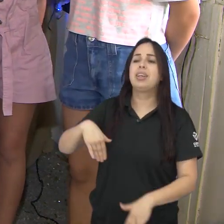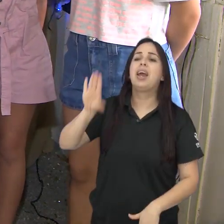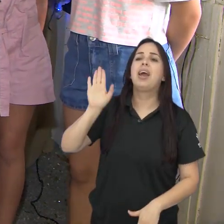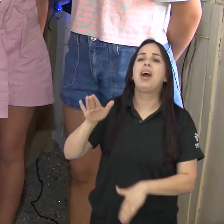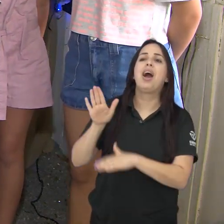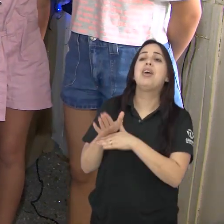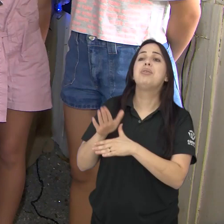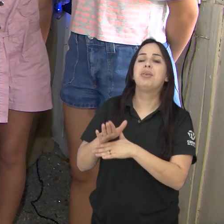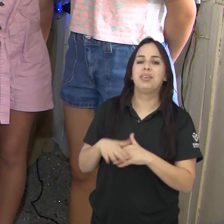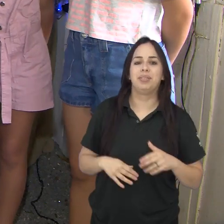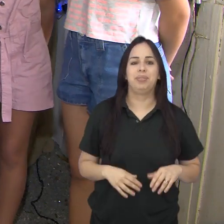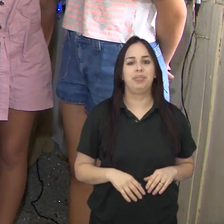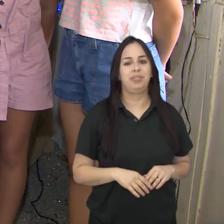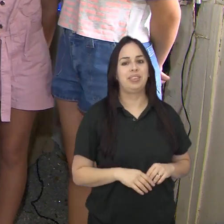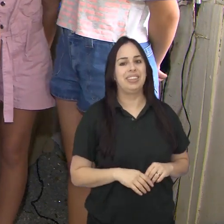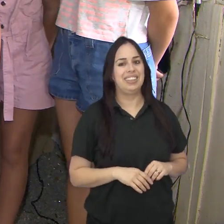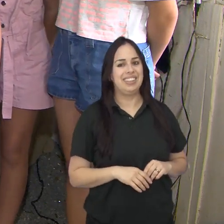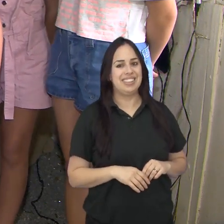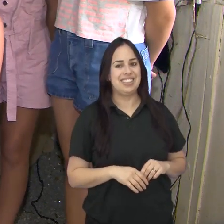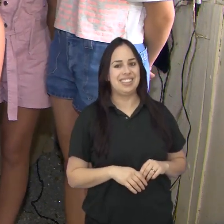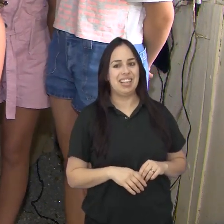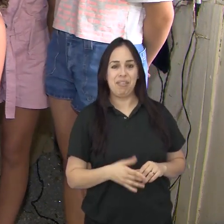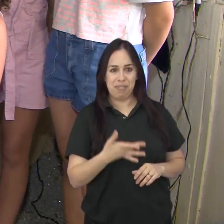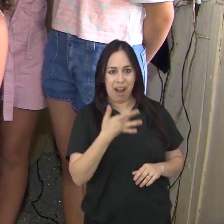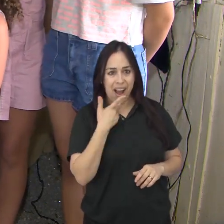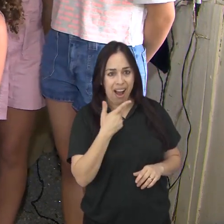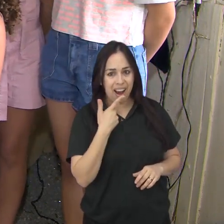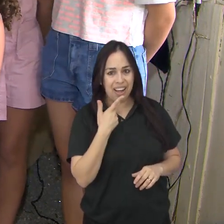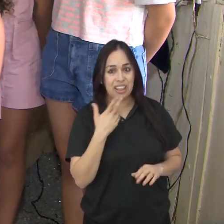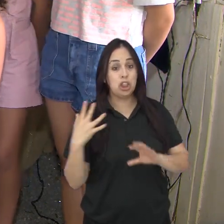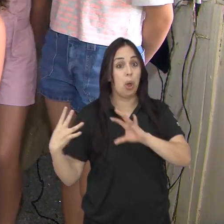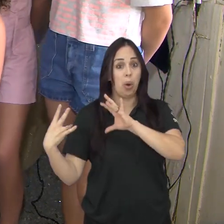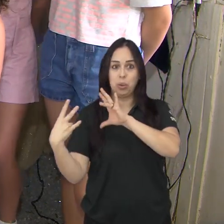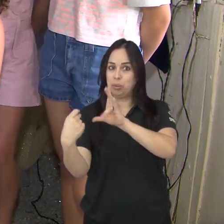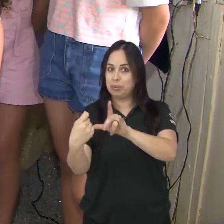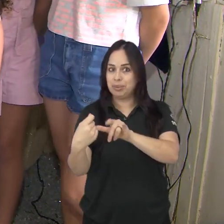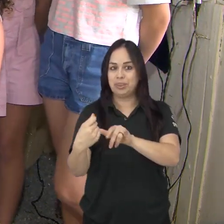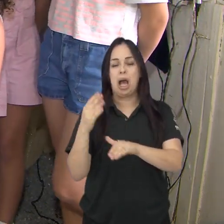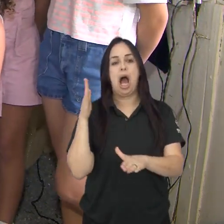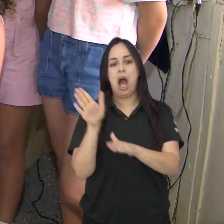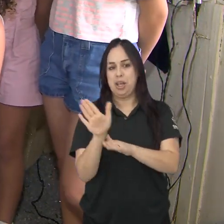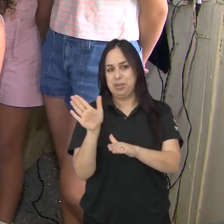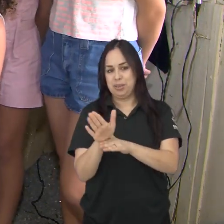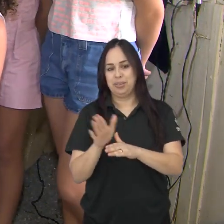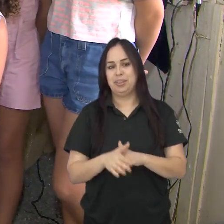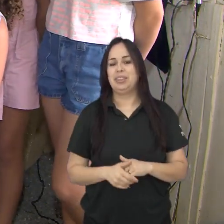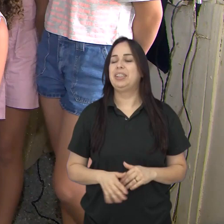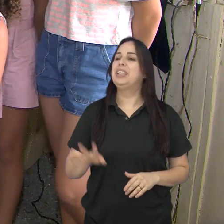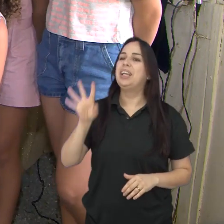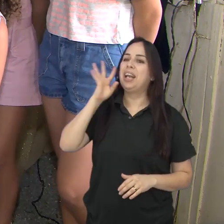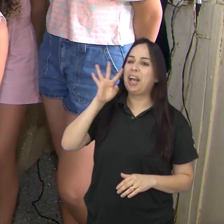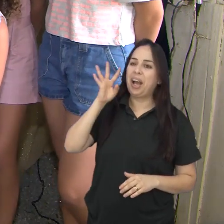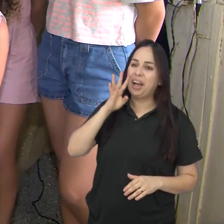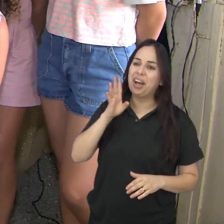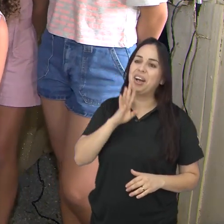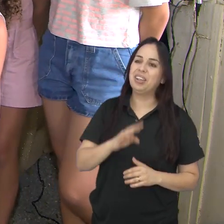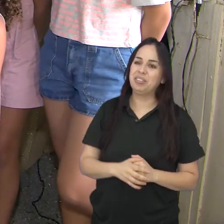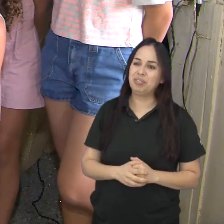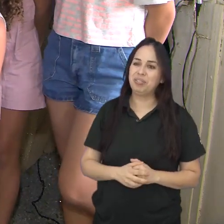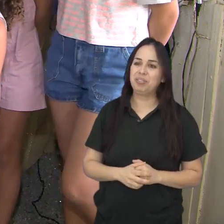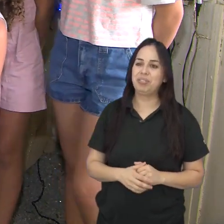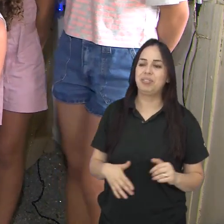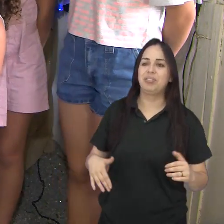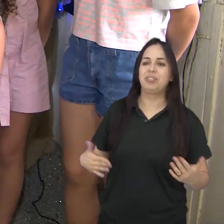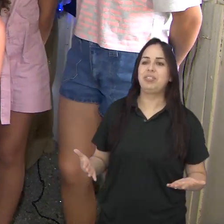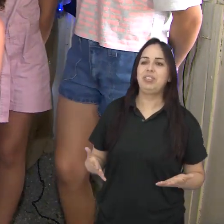aqui ajudou na montagem do presépio? Fala, menina. Todas. Todas ajudaram, legal.